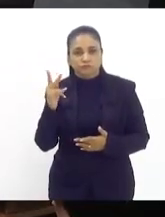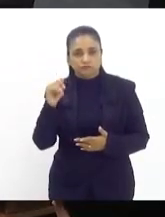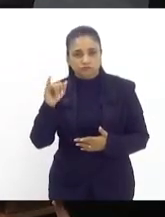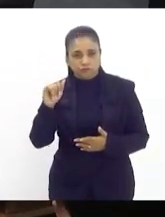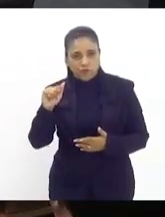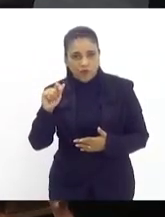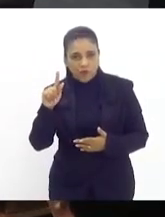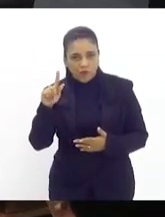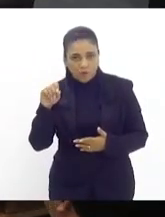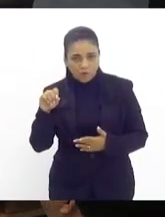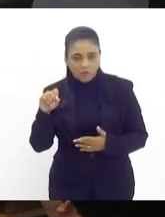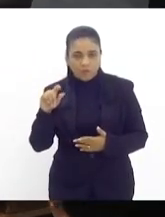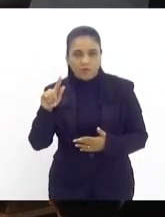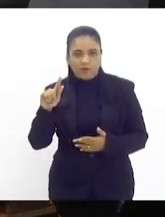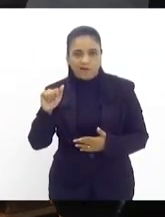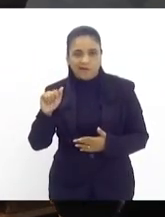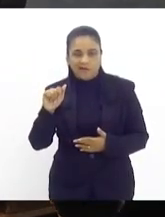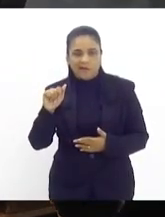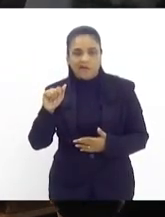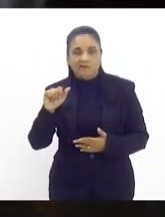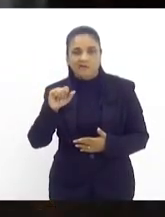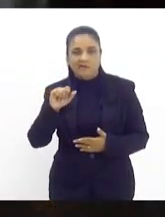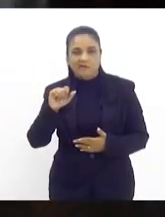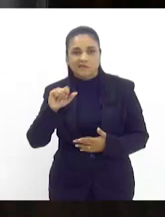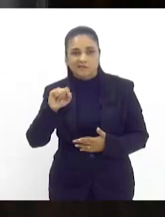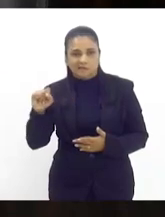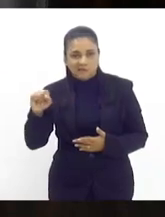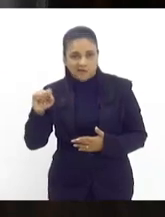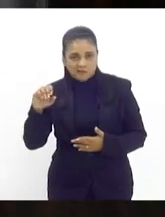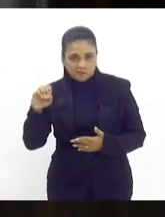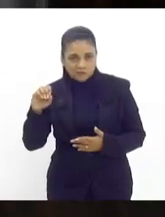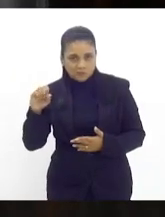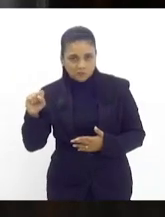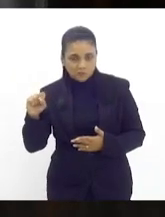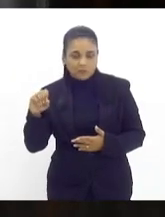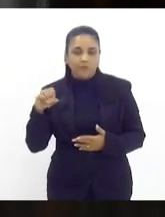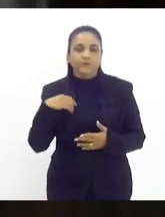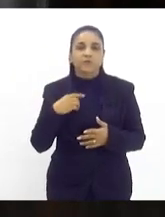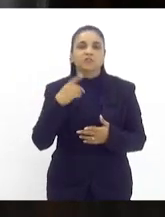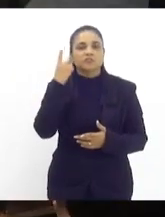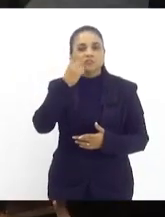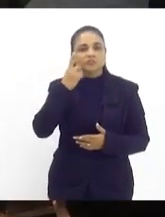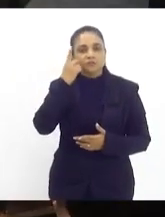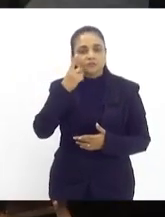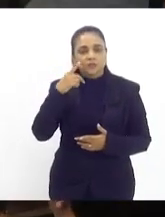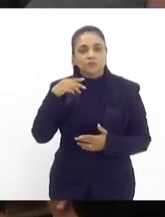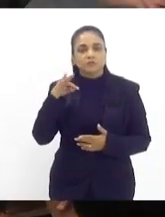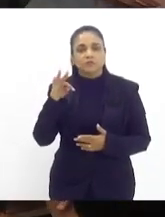Deputado Tiago Galhaço. Deputado Tiago Rangel.